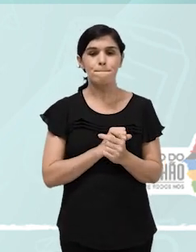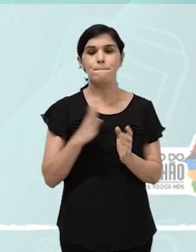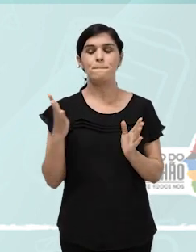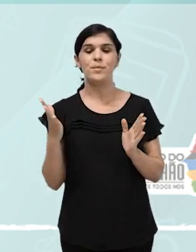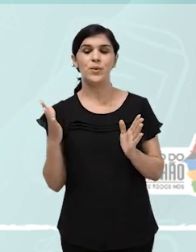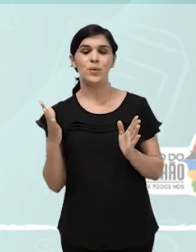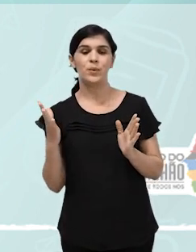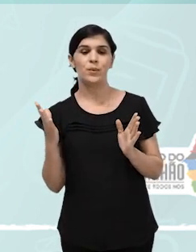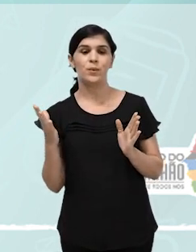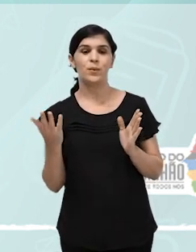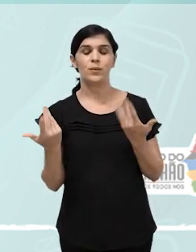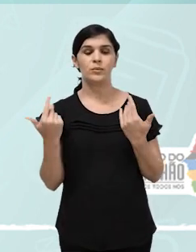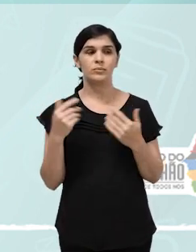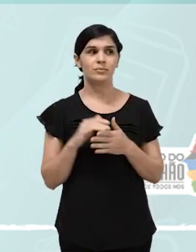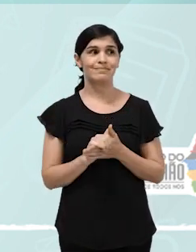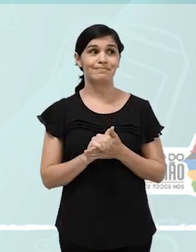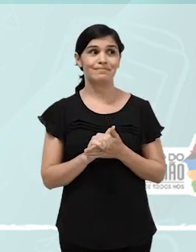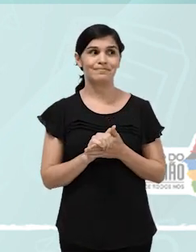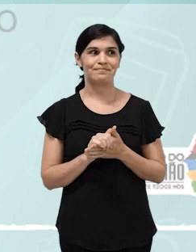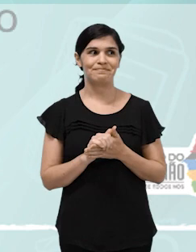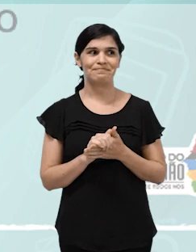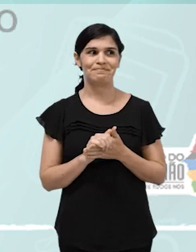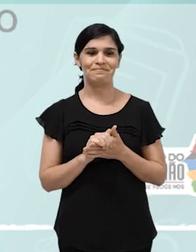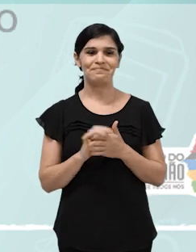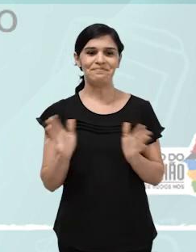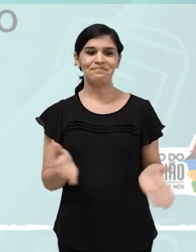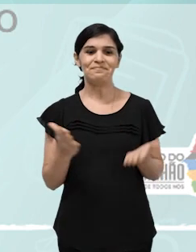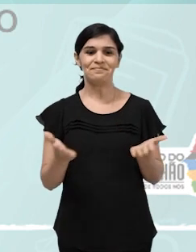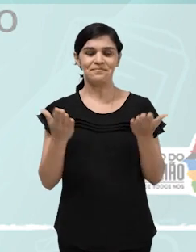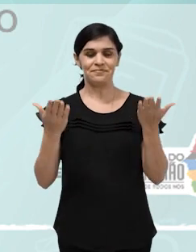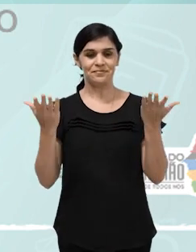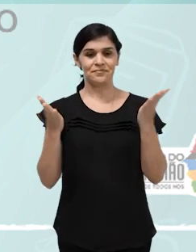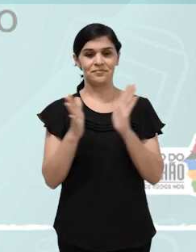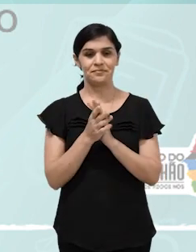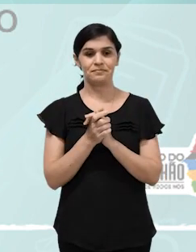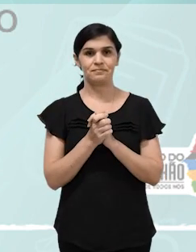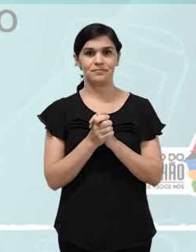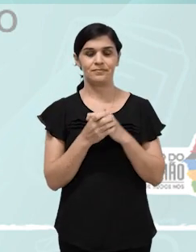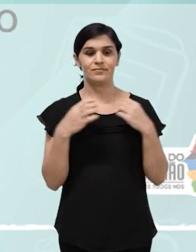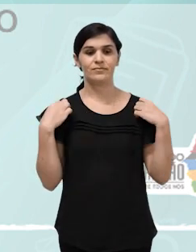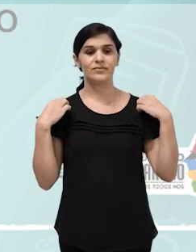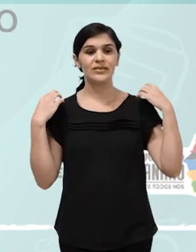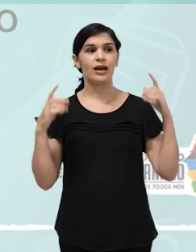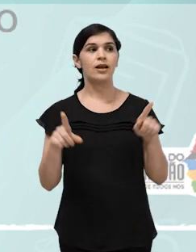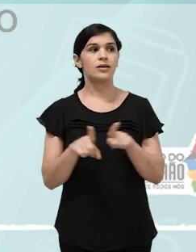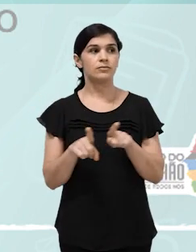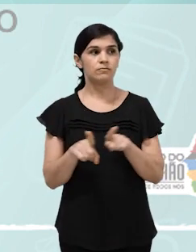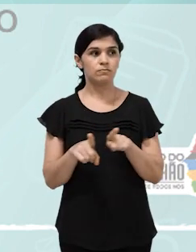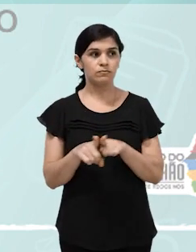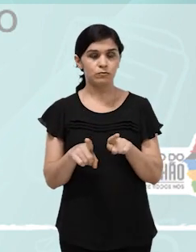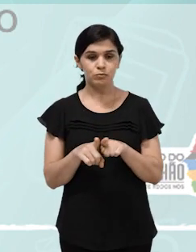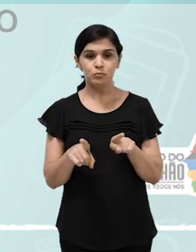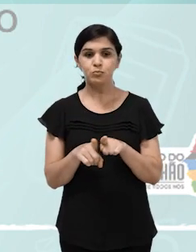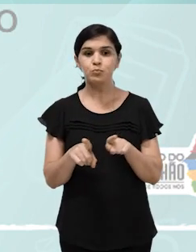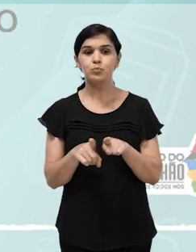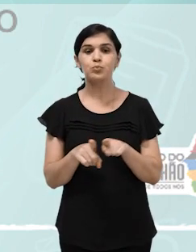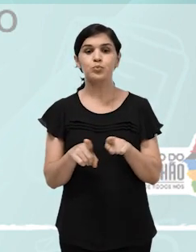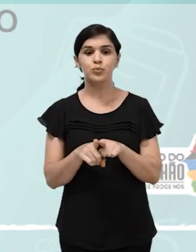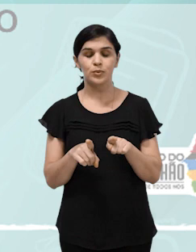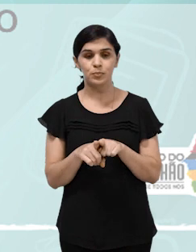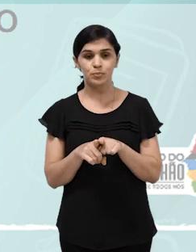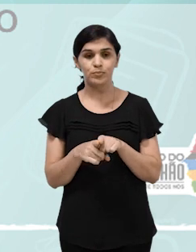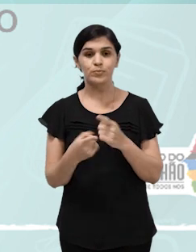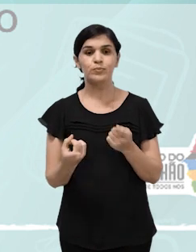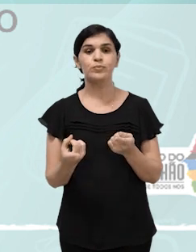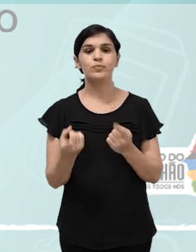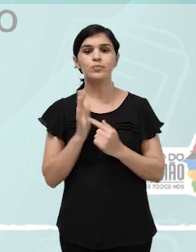camponesas. Letra D. Tanto do plano temático como do plano expressivo, esse estilo de época